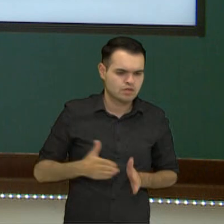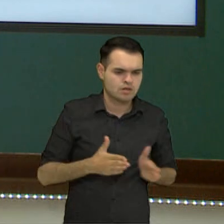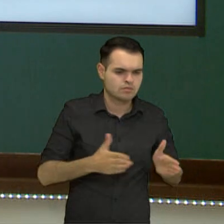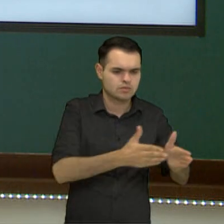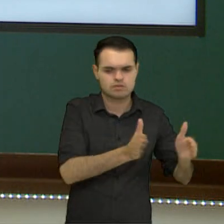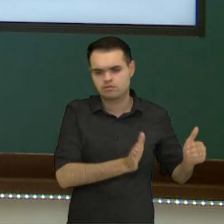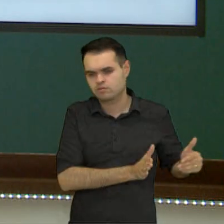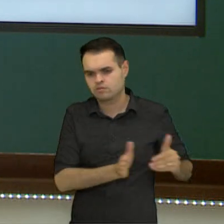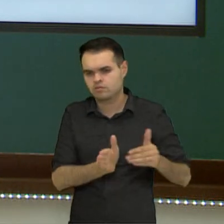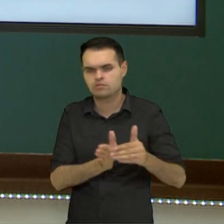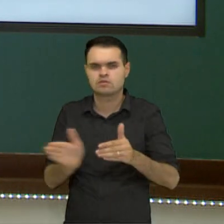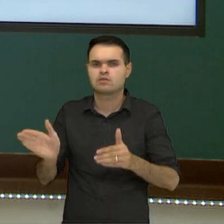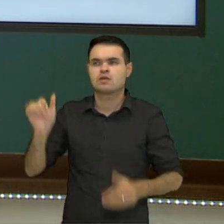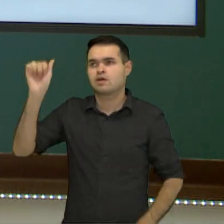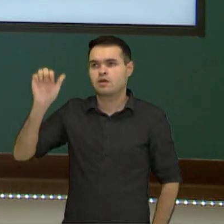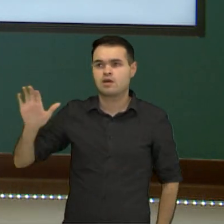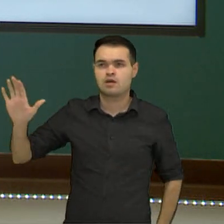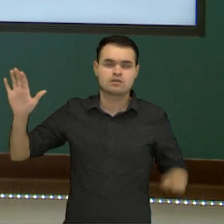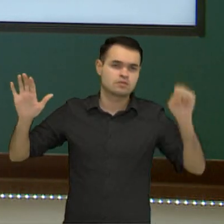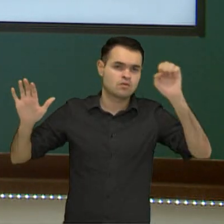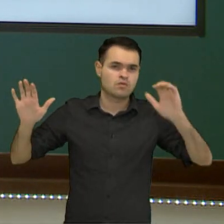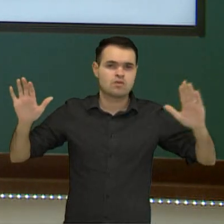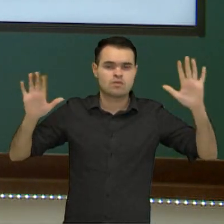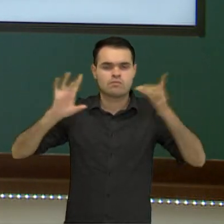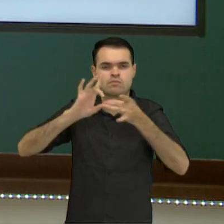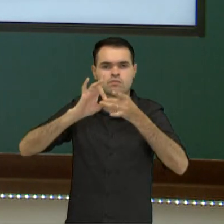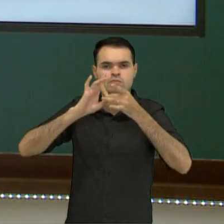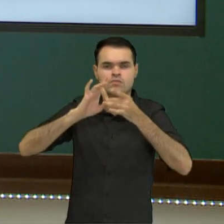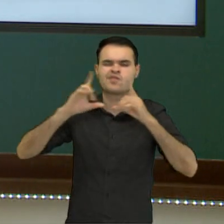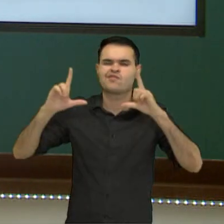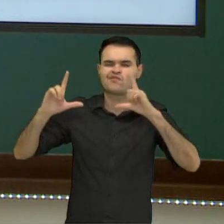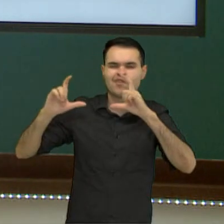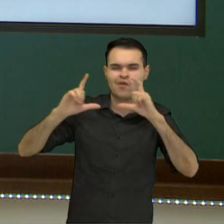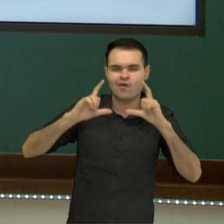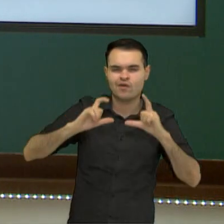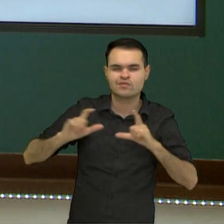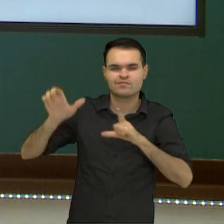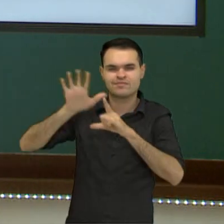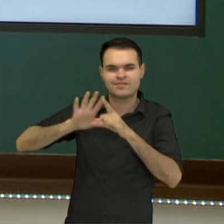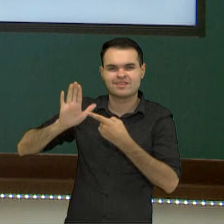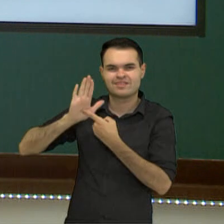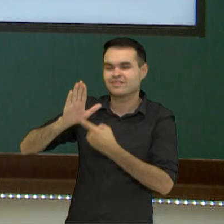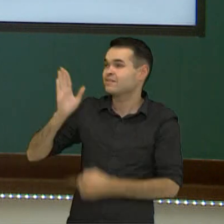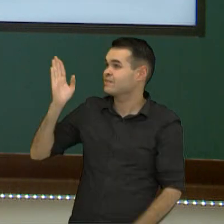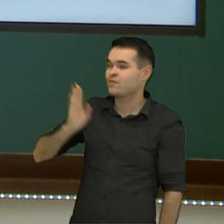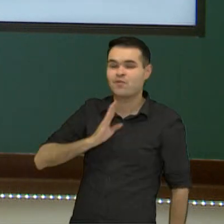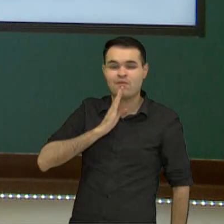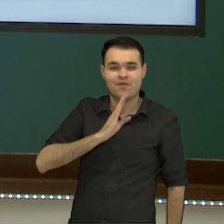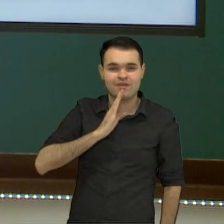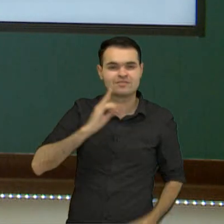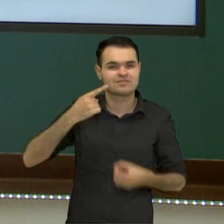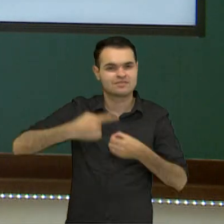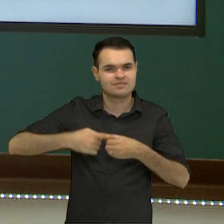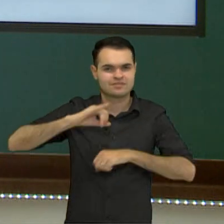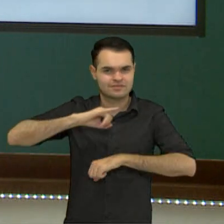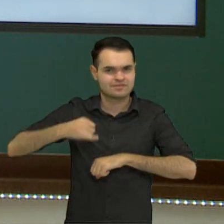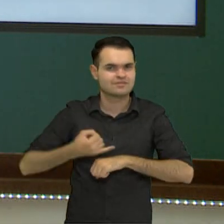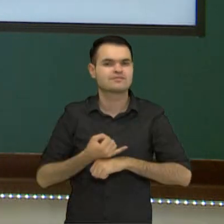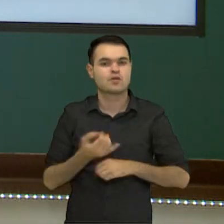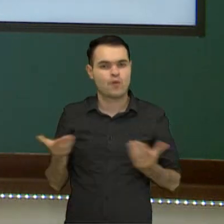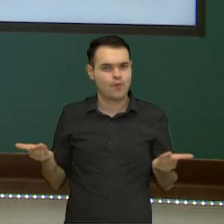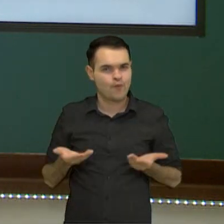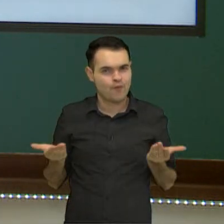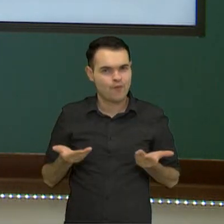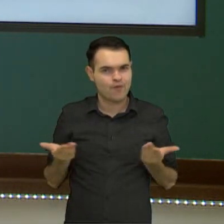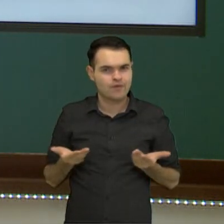a Ásia e a Europa. E aqui algumas fotos, né, para que a gente conheça um pouco a cidade de Jerusalém,